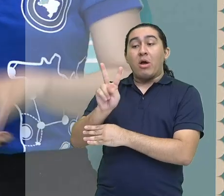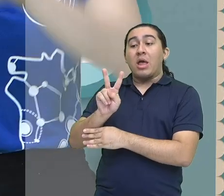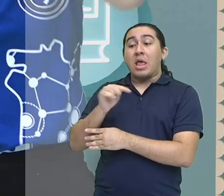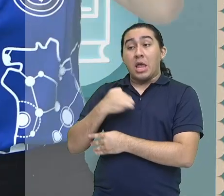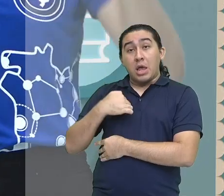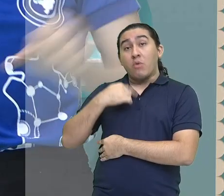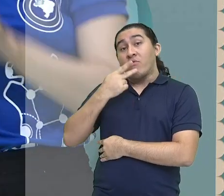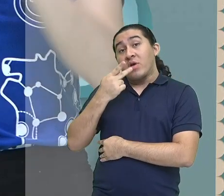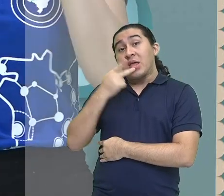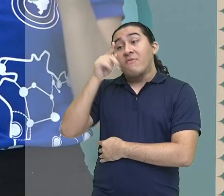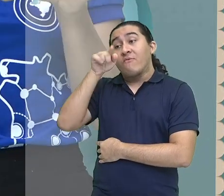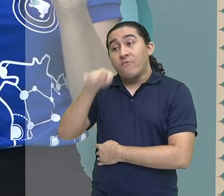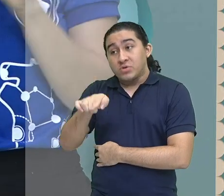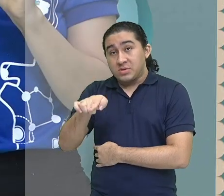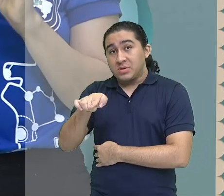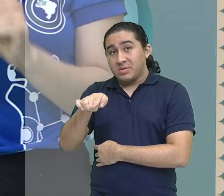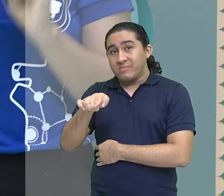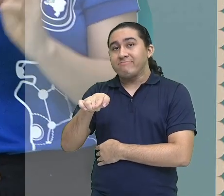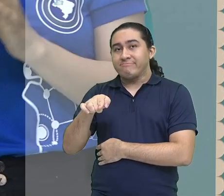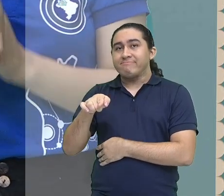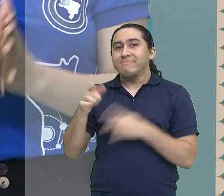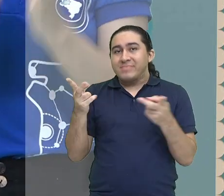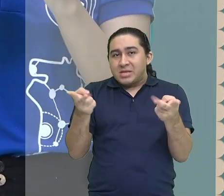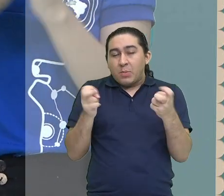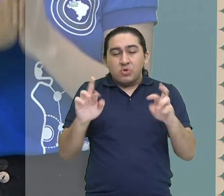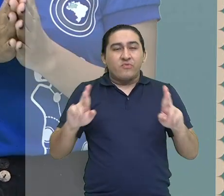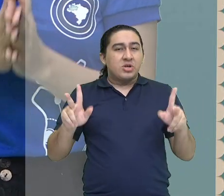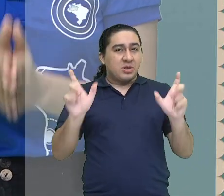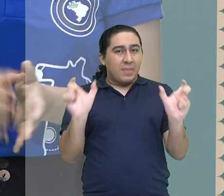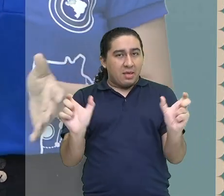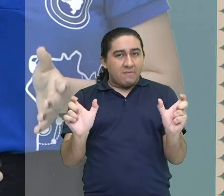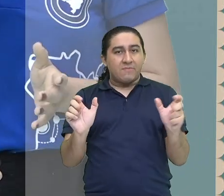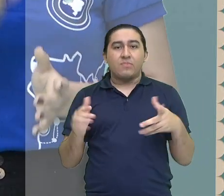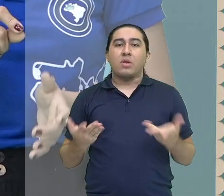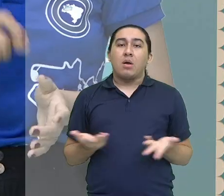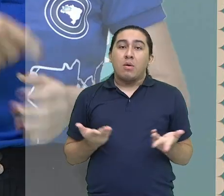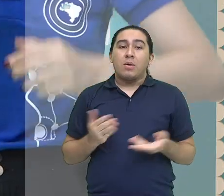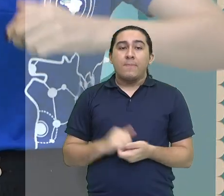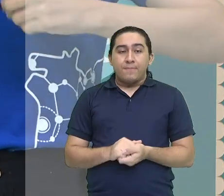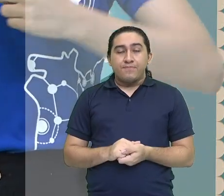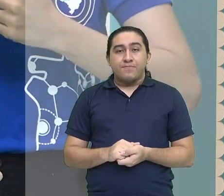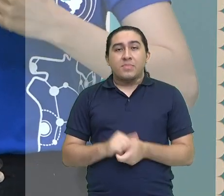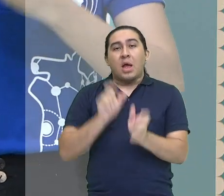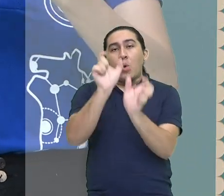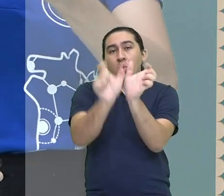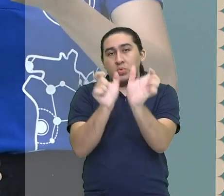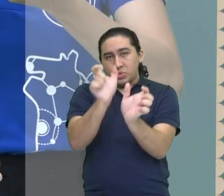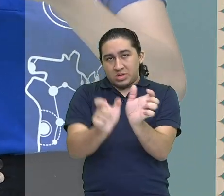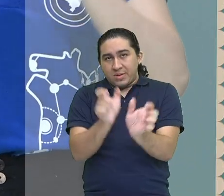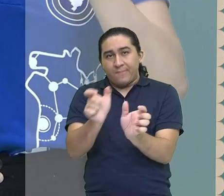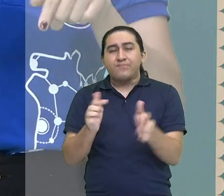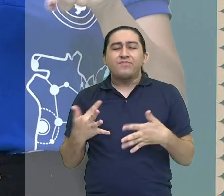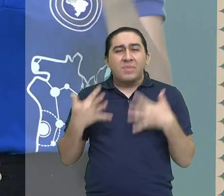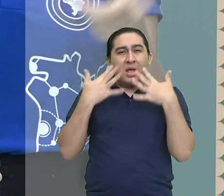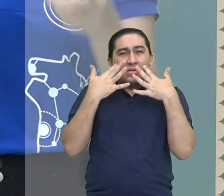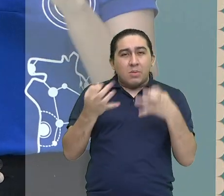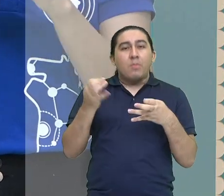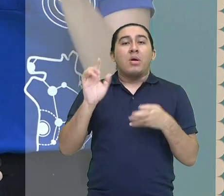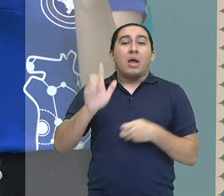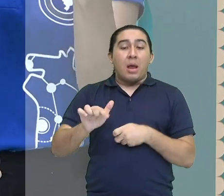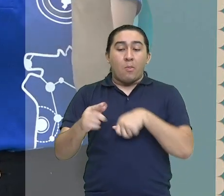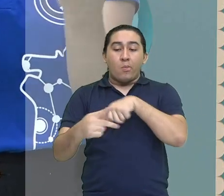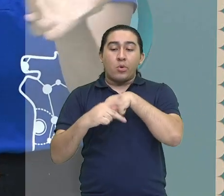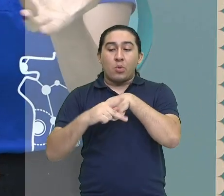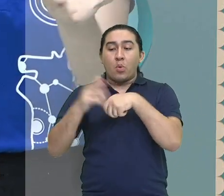é? Agora vamos falar da conjugação. O que acontece? Apesar de ele ser um pronome hoje